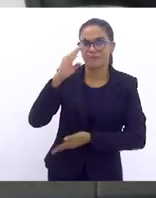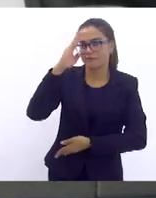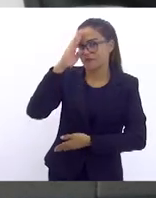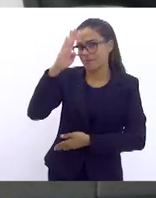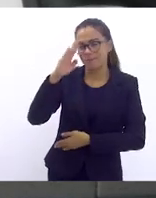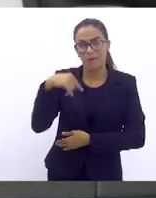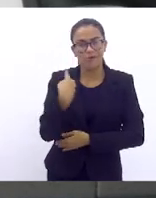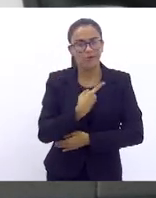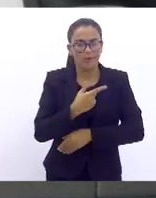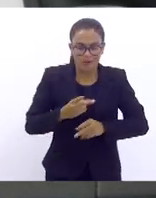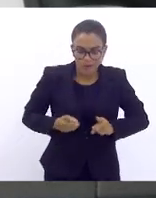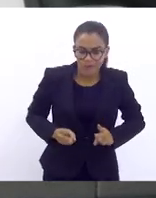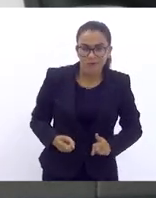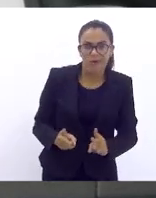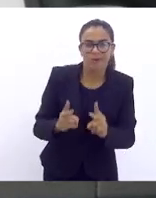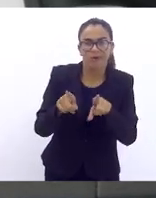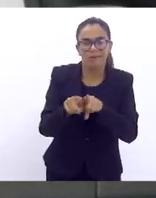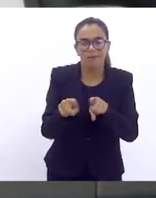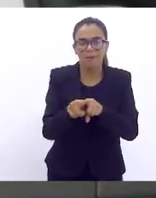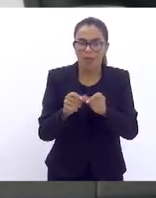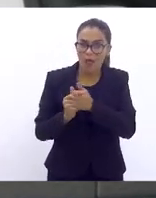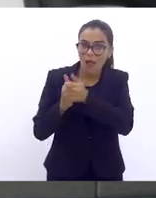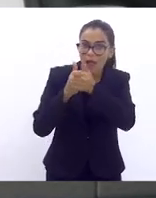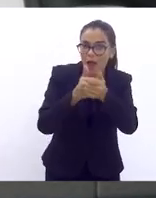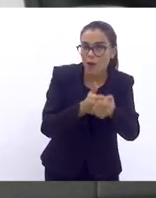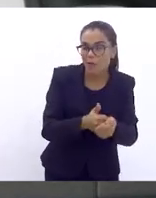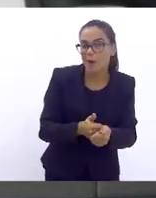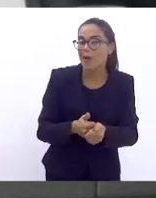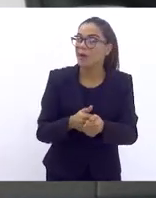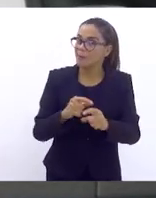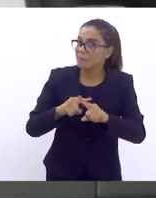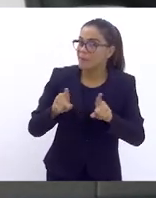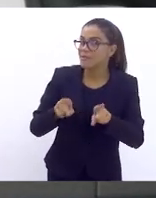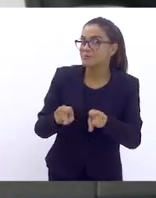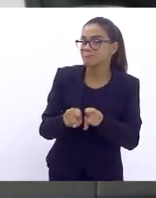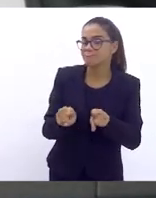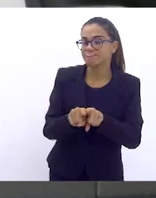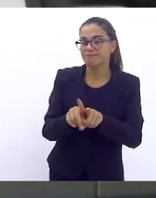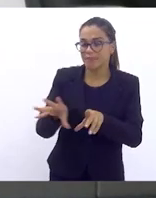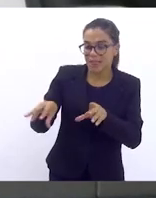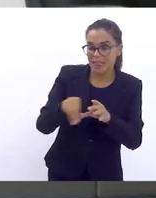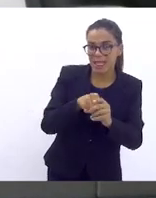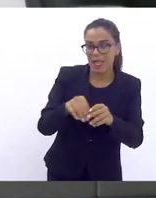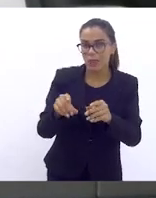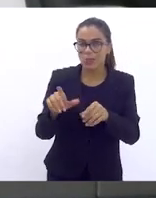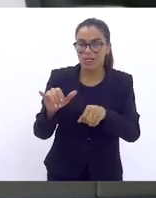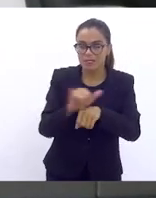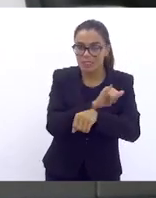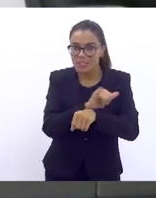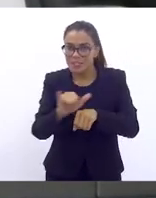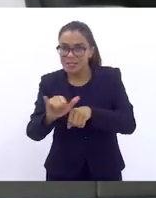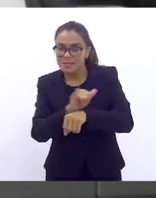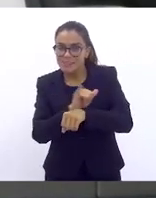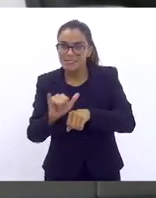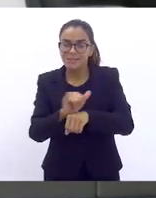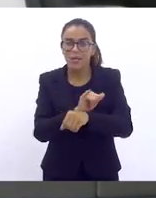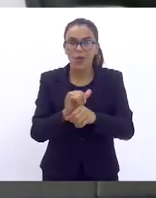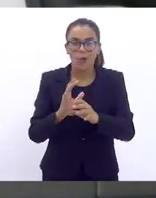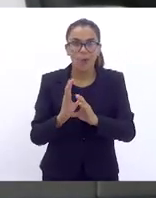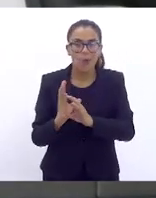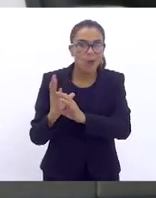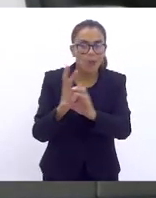ter continuidade para que nós possamos fazer o acompanhamento e sobretudo porque dentro dessa dinâmica de um orçamento de um